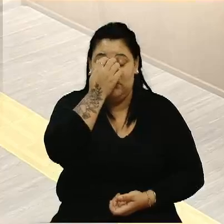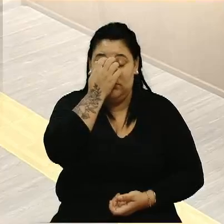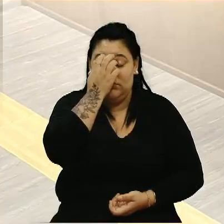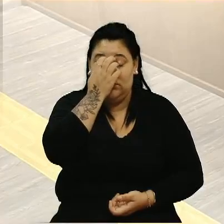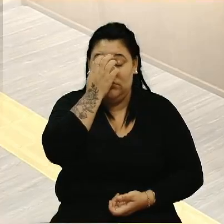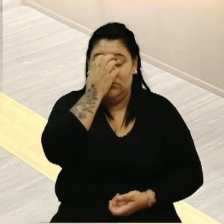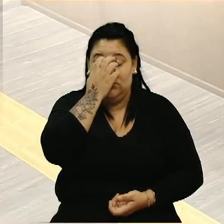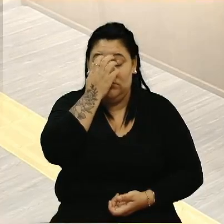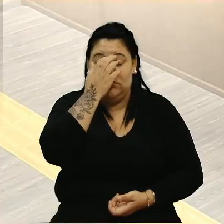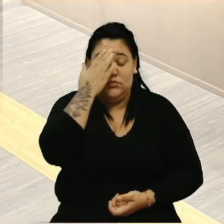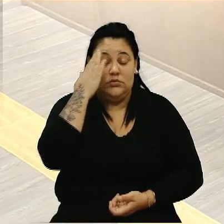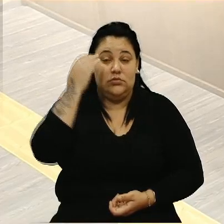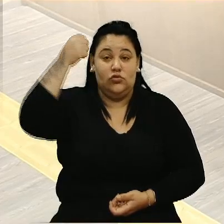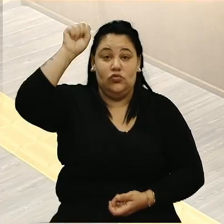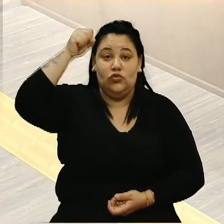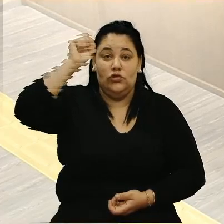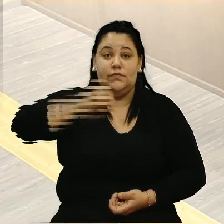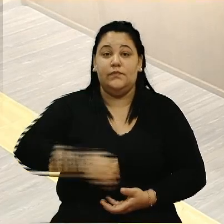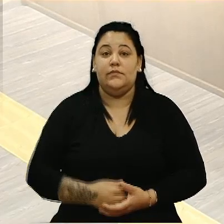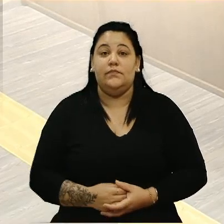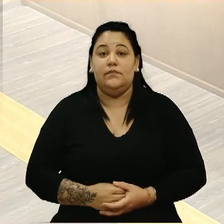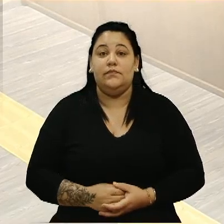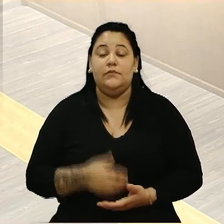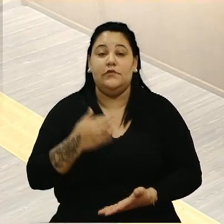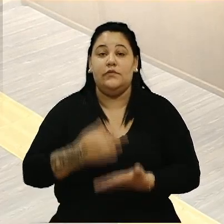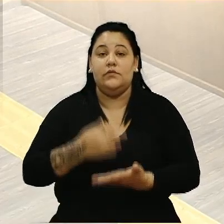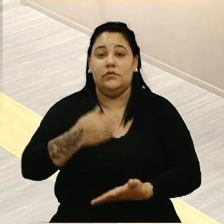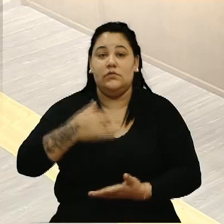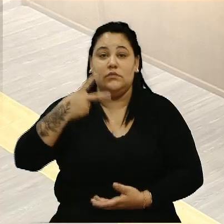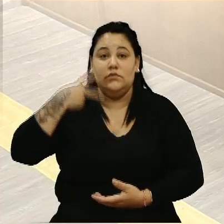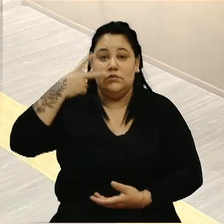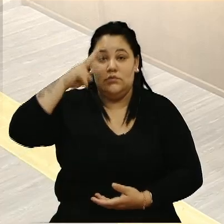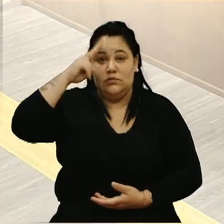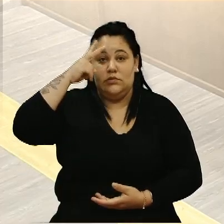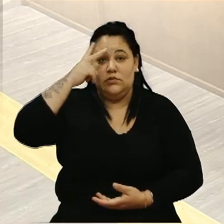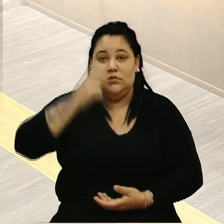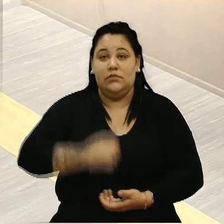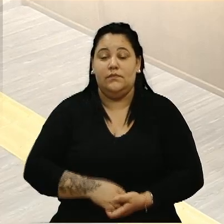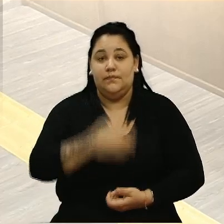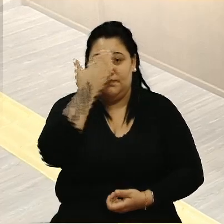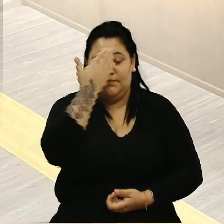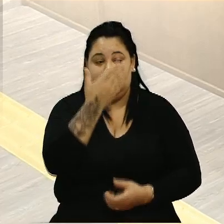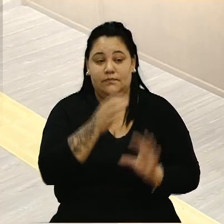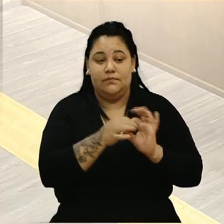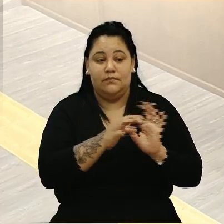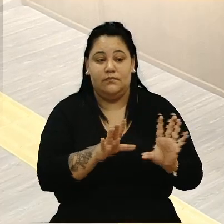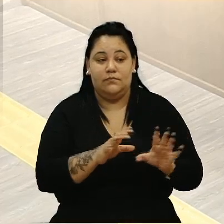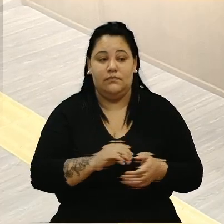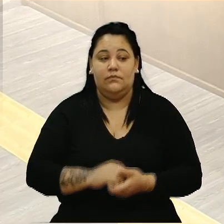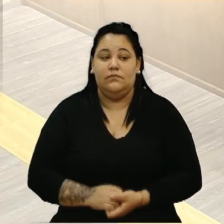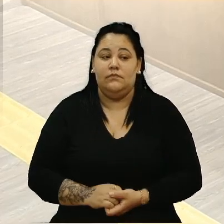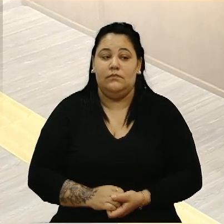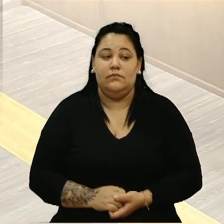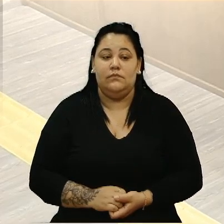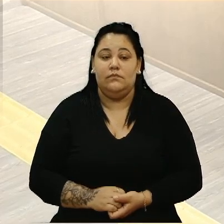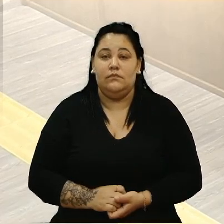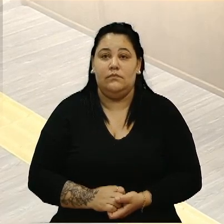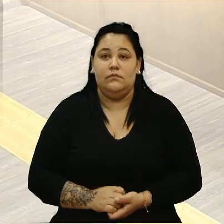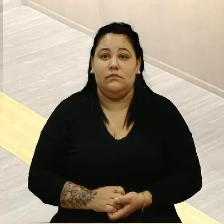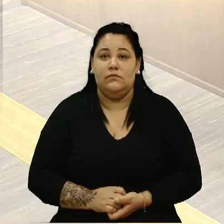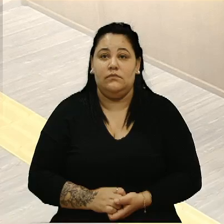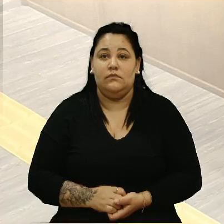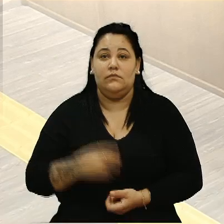vereador inscrito, vereador Clóvis Xuxa. Ausente, vereador Velocino Ex. Agradece, abre mão. Vereador